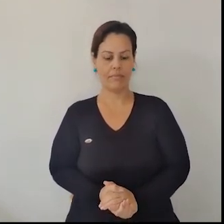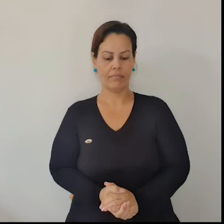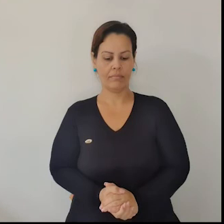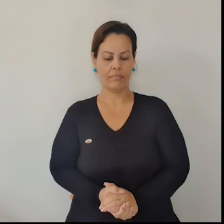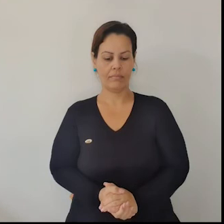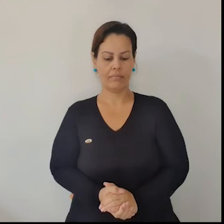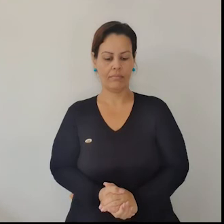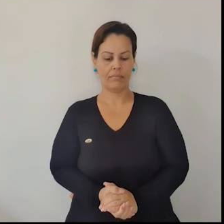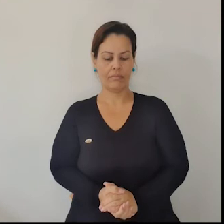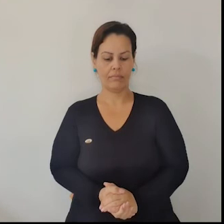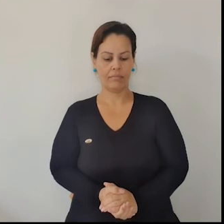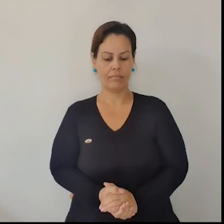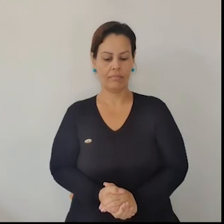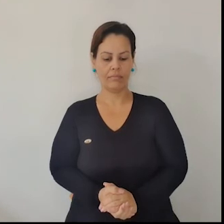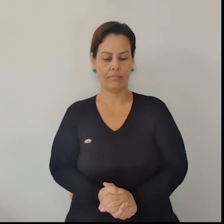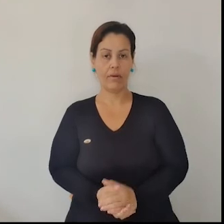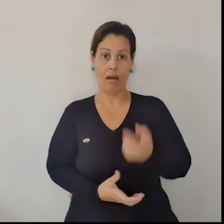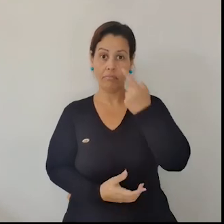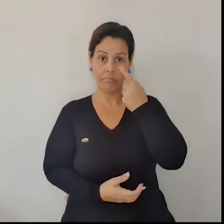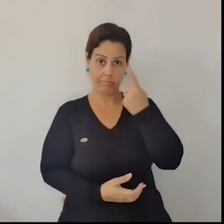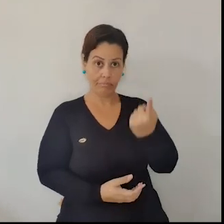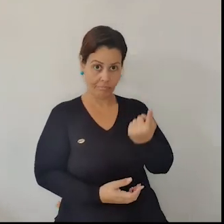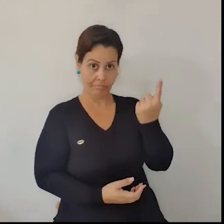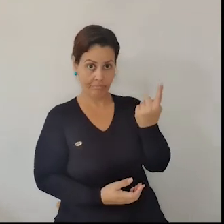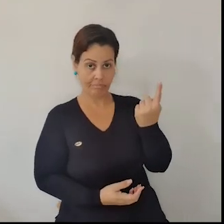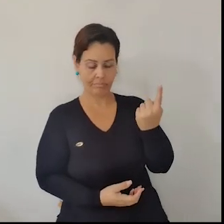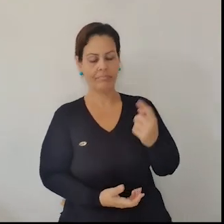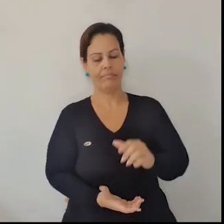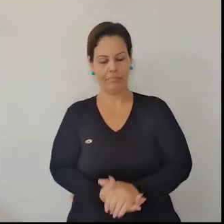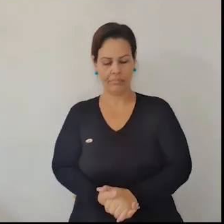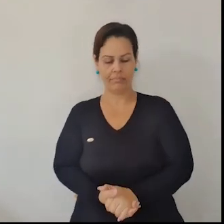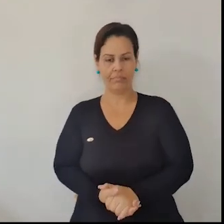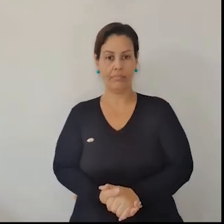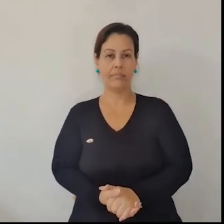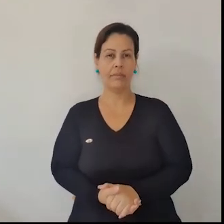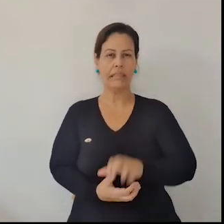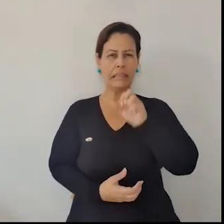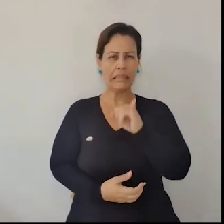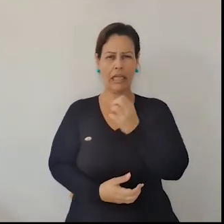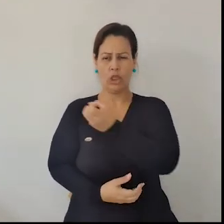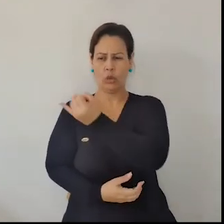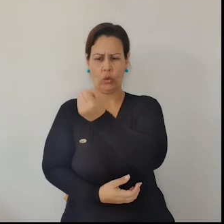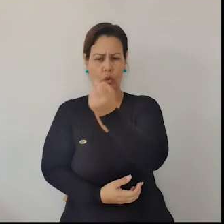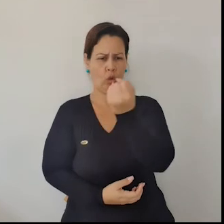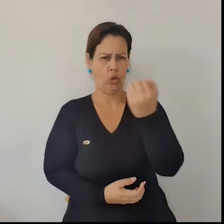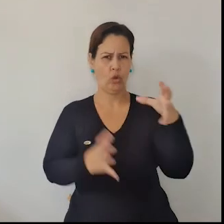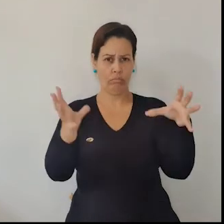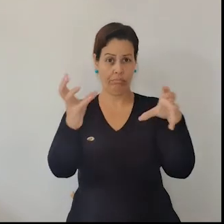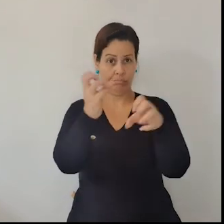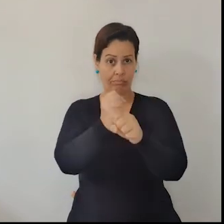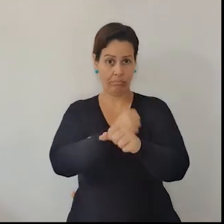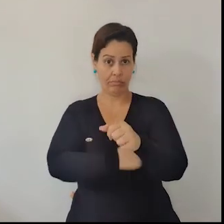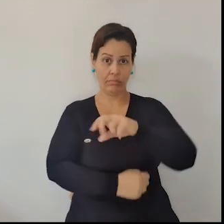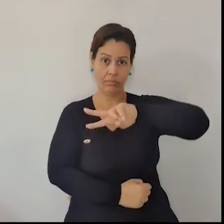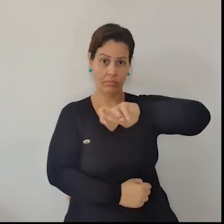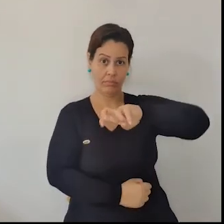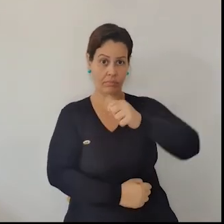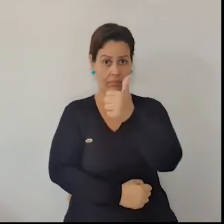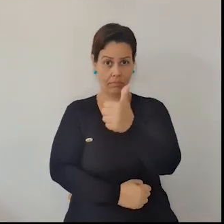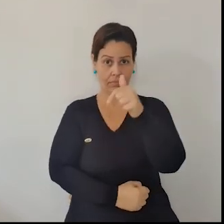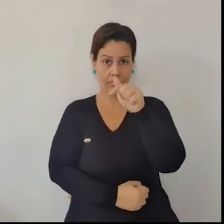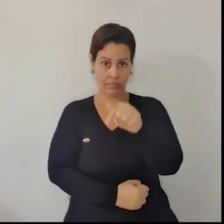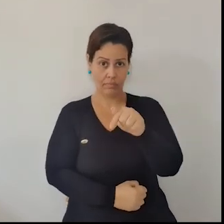17. Então, o último termo representa a camada de valência, o nível mais energético do átomo. Nesse